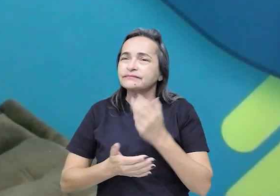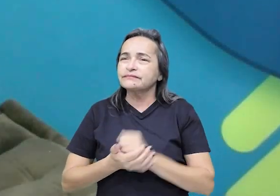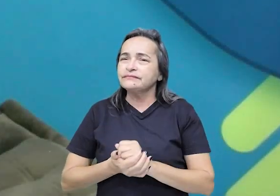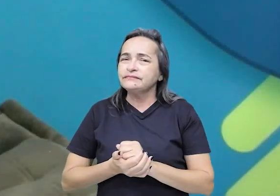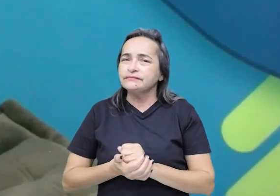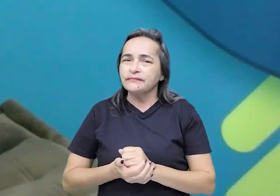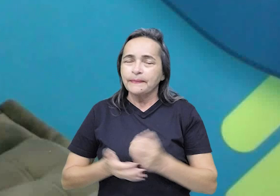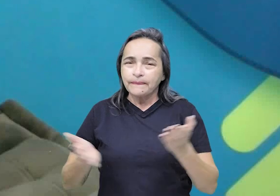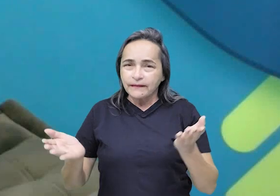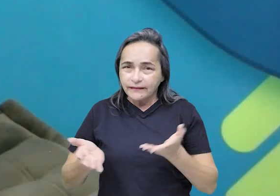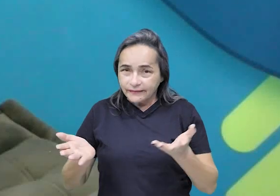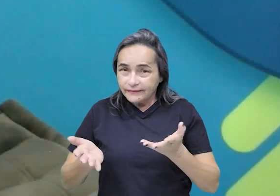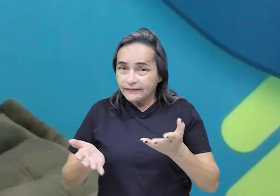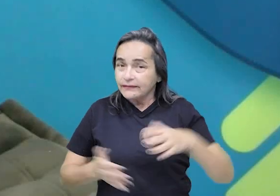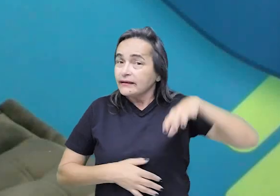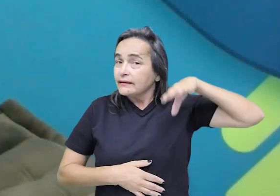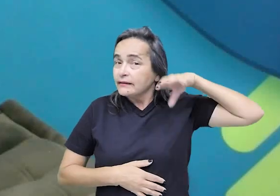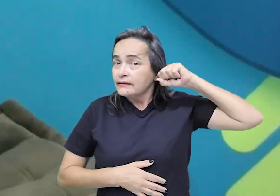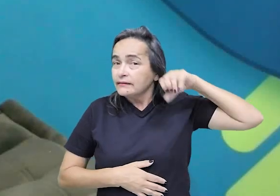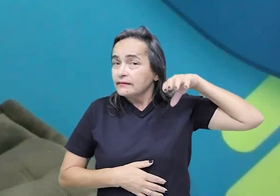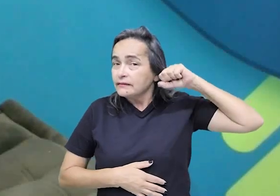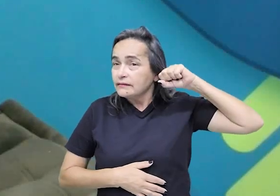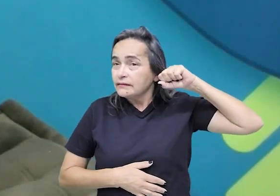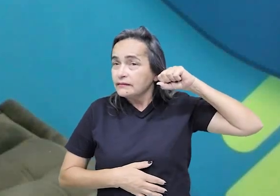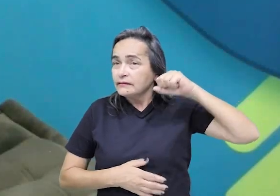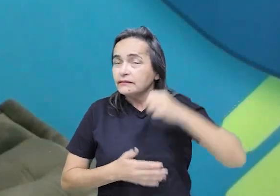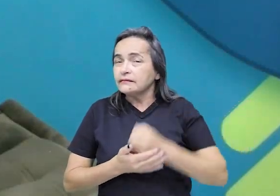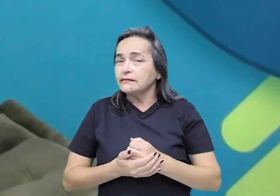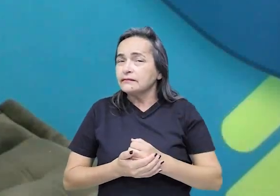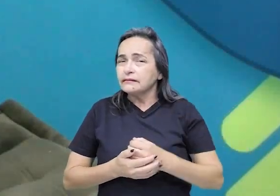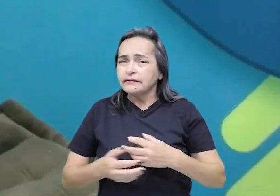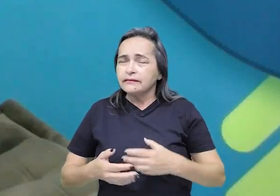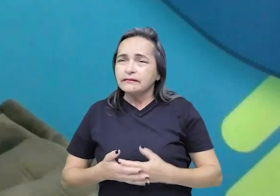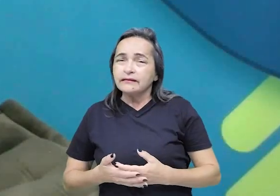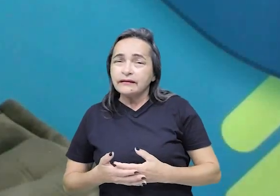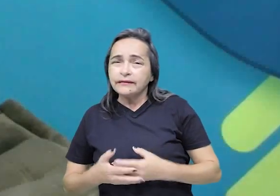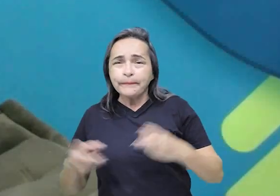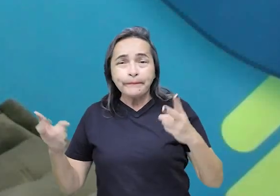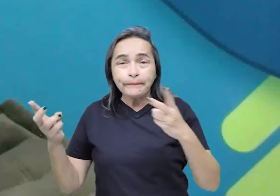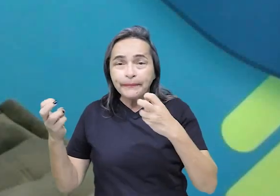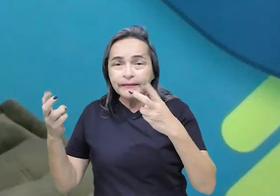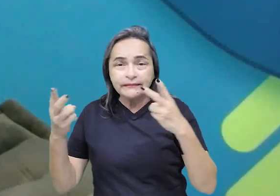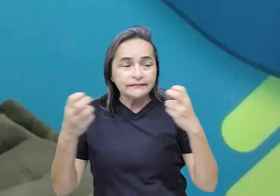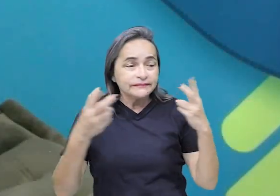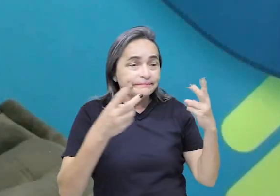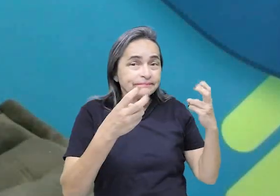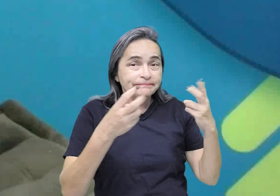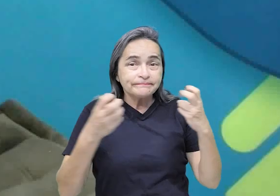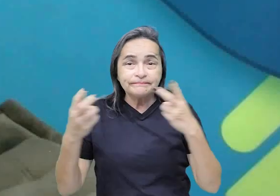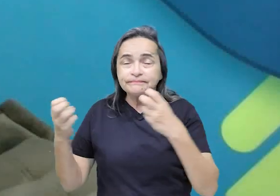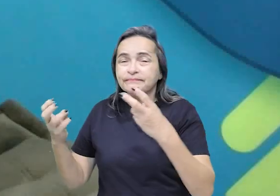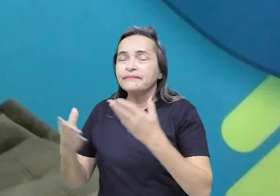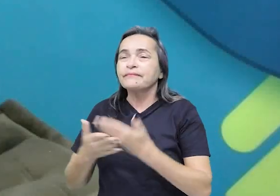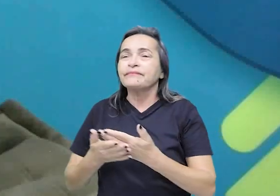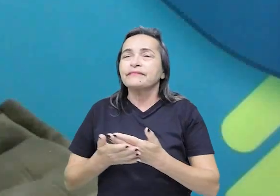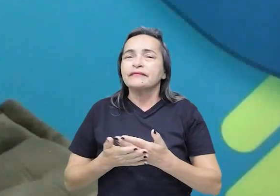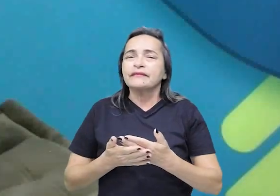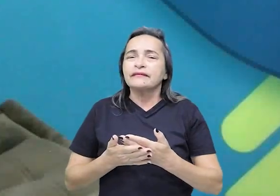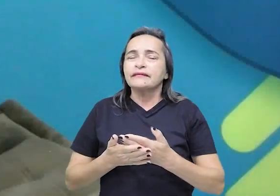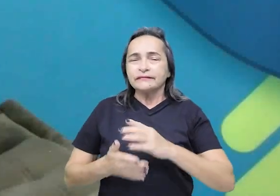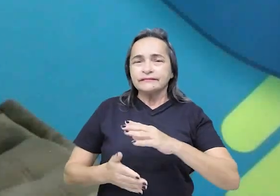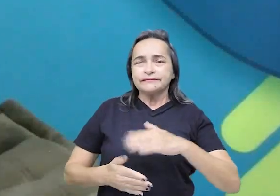veio a questão auditiva inicialmente. Perceber os sons, identificar de onde está vindo, mais adiante